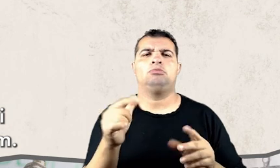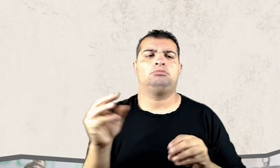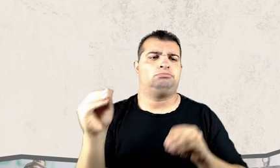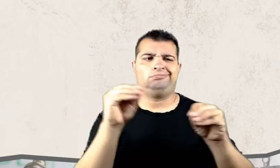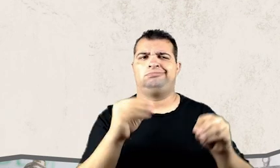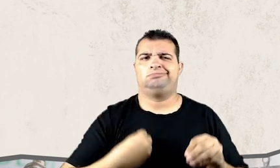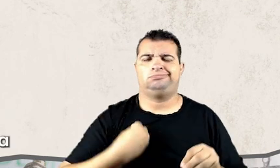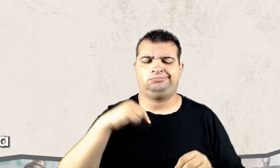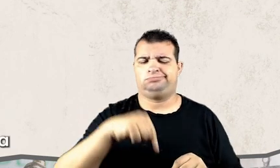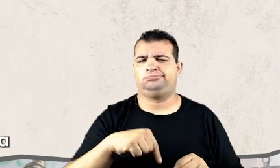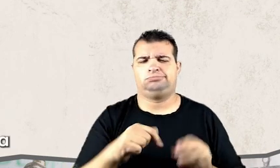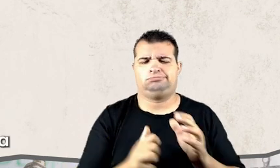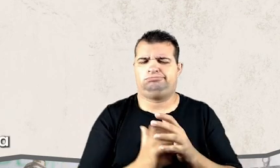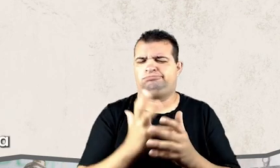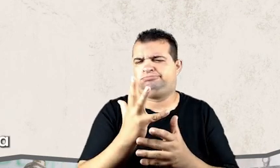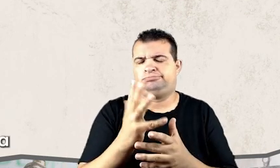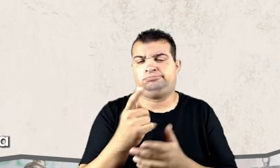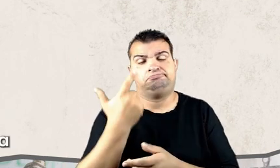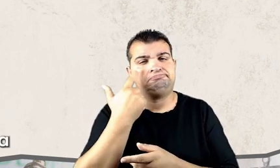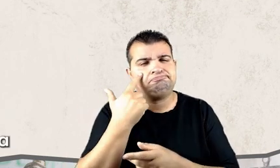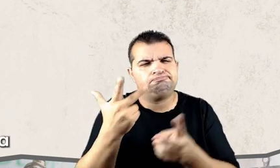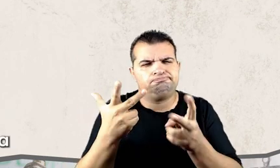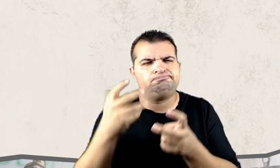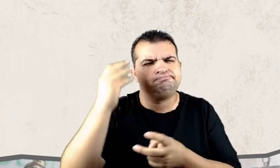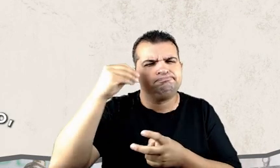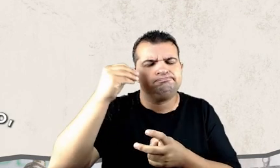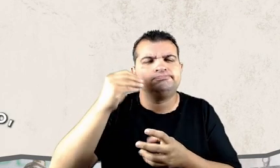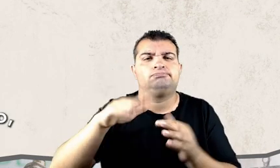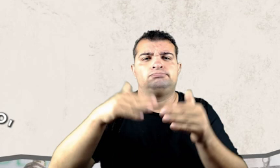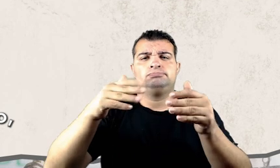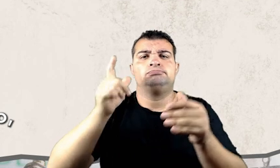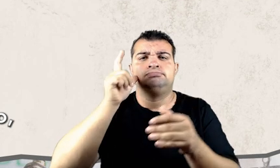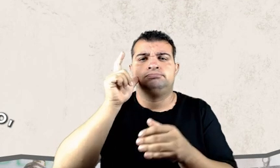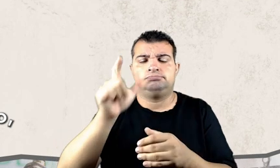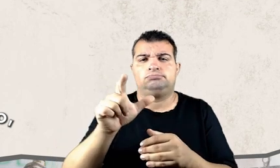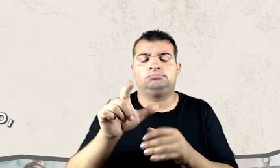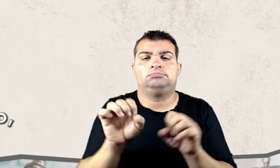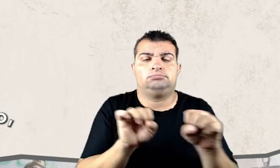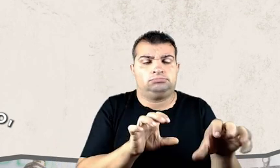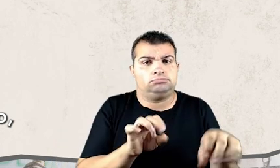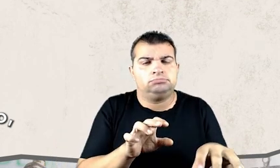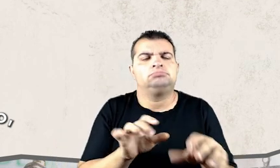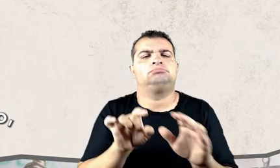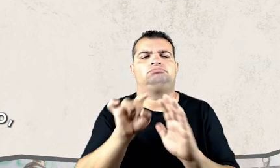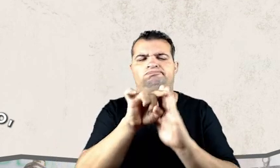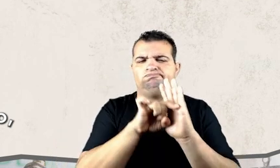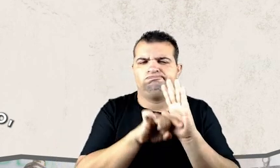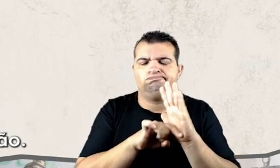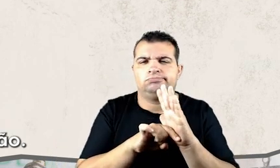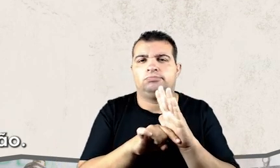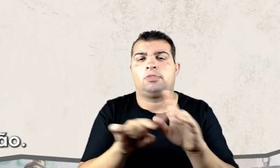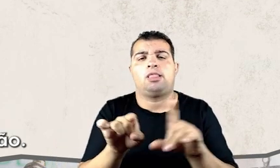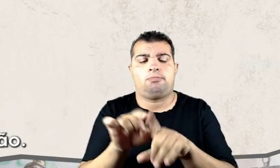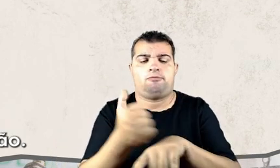cá vieram, né? Então nós vemos a psicologia se consolidando como ensino, como